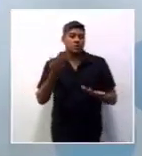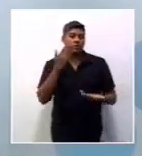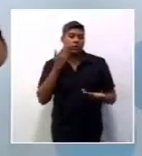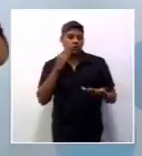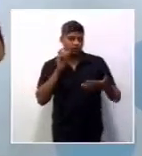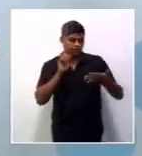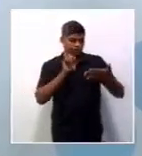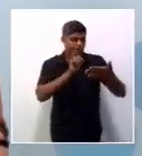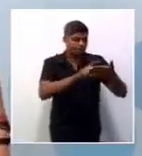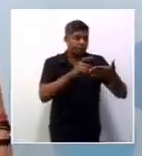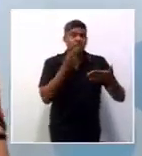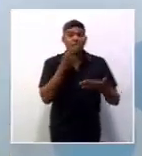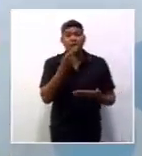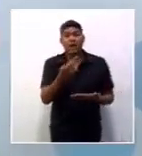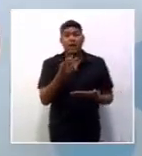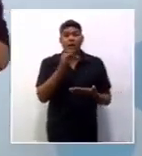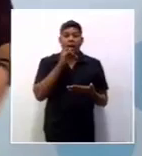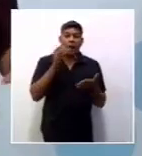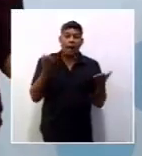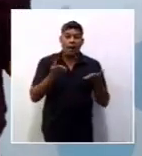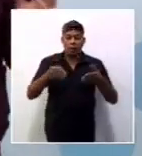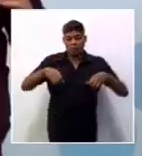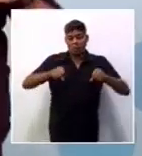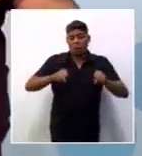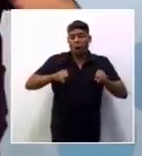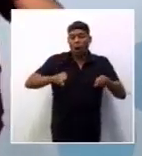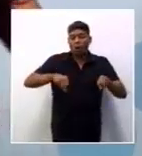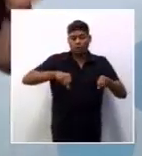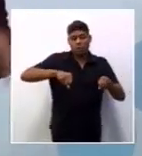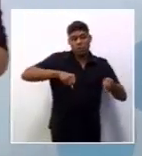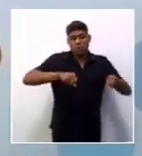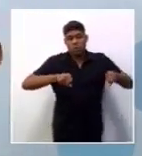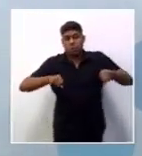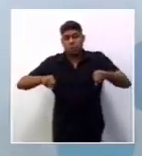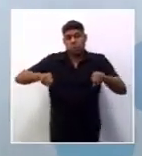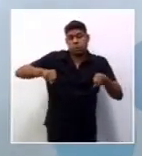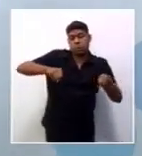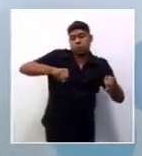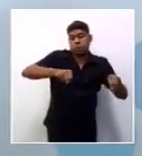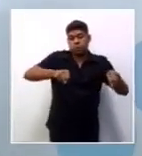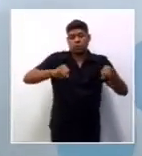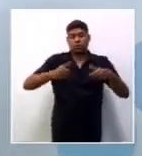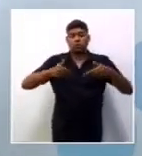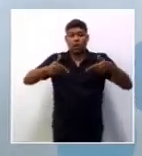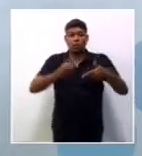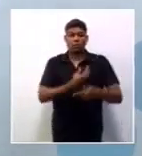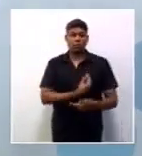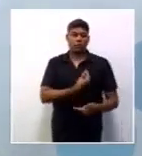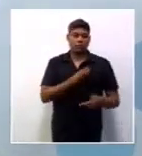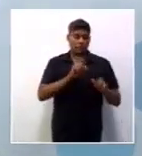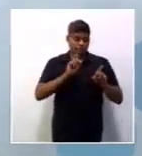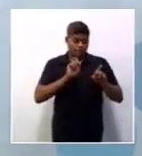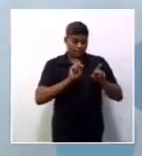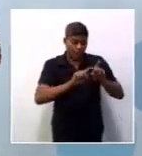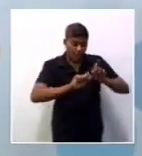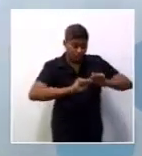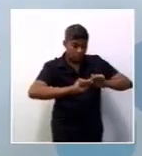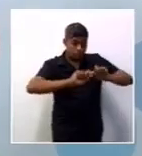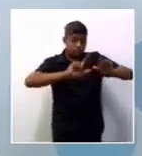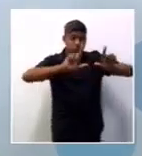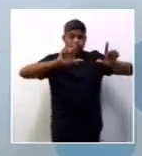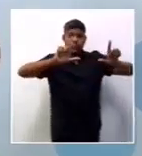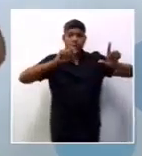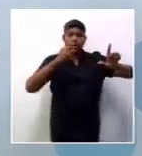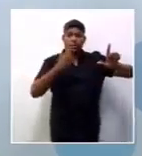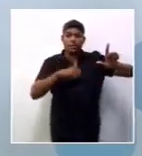lá e clica e você fala, nossa, vou andar agora de moto por São Paulo inteira, vai ser só sucesso na minha vida. E aí quando você abre o site, ele fala que você tem